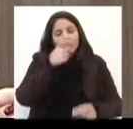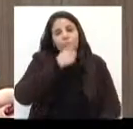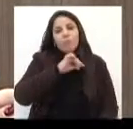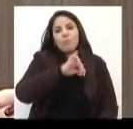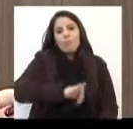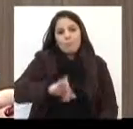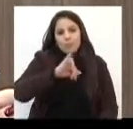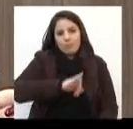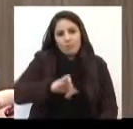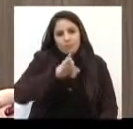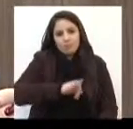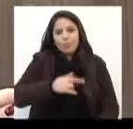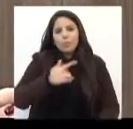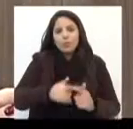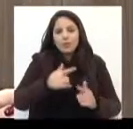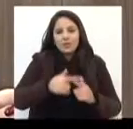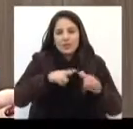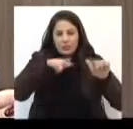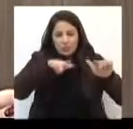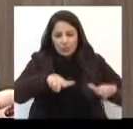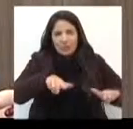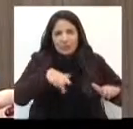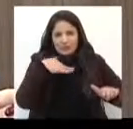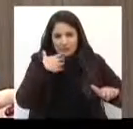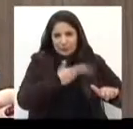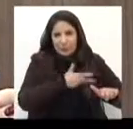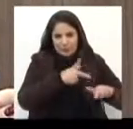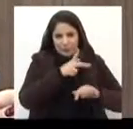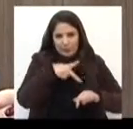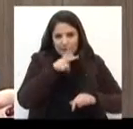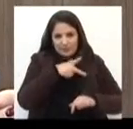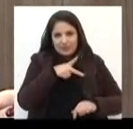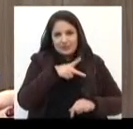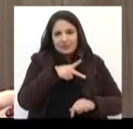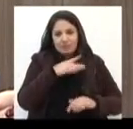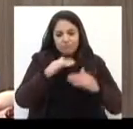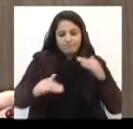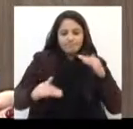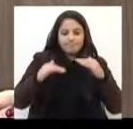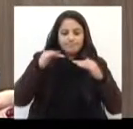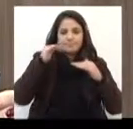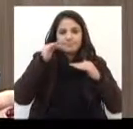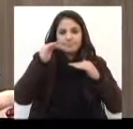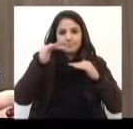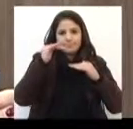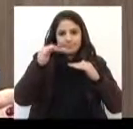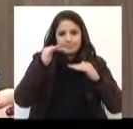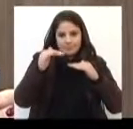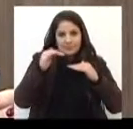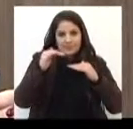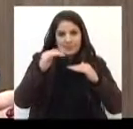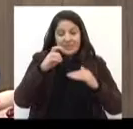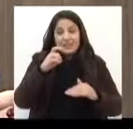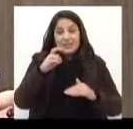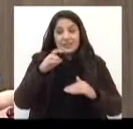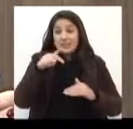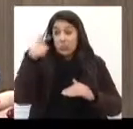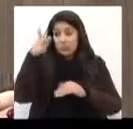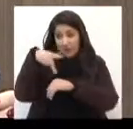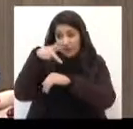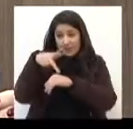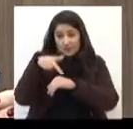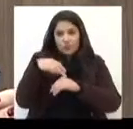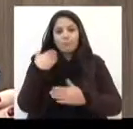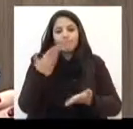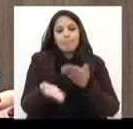muito importante, porque o cenário do nosso país, a nível de exterior, a gente tinha